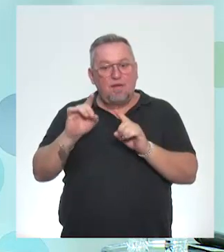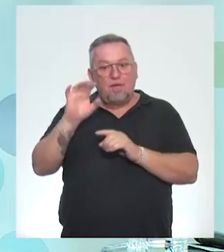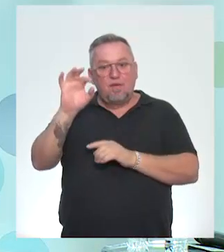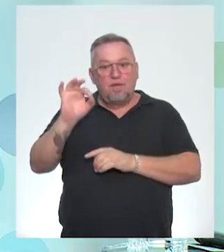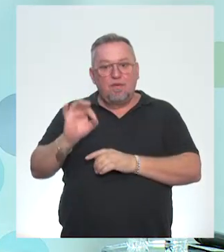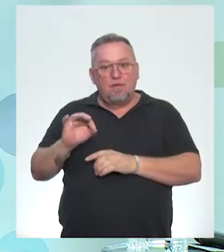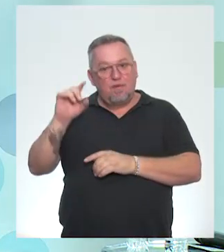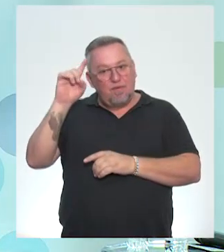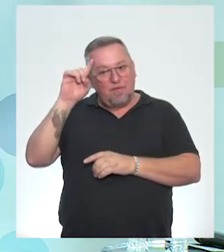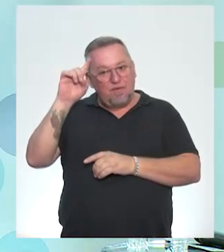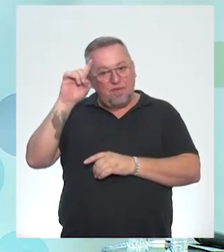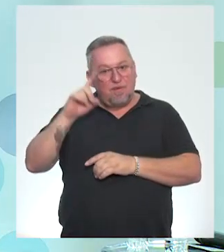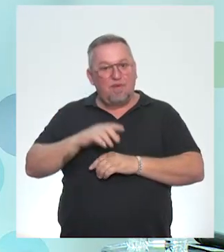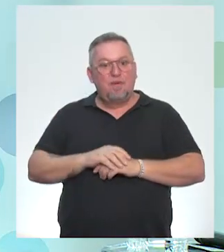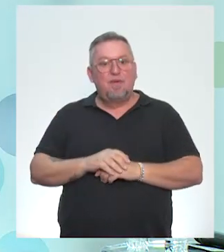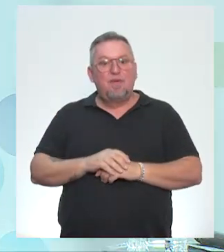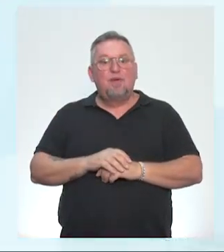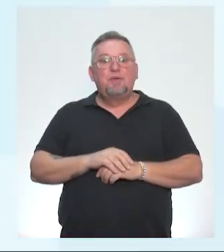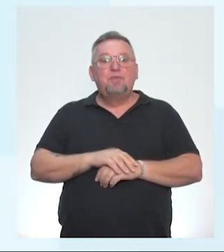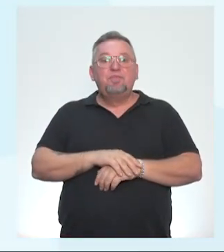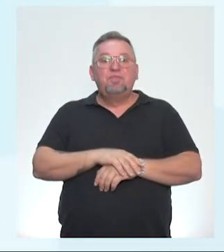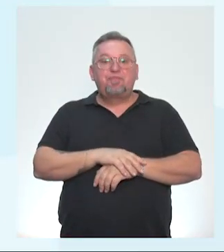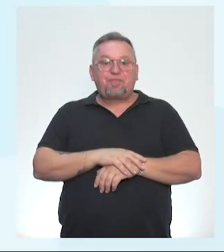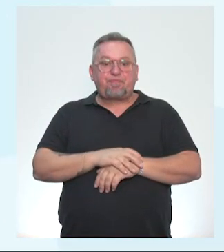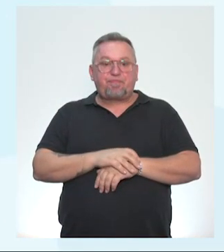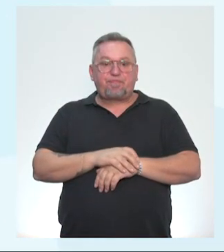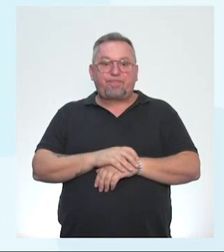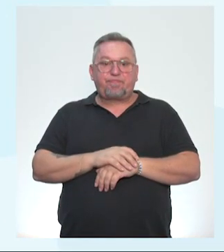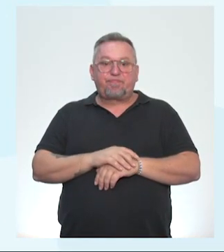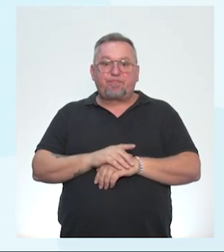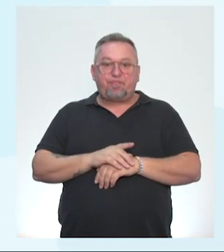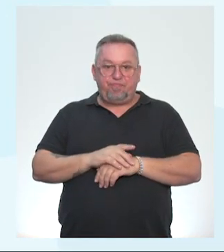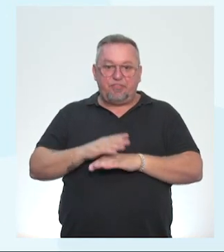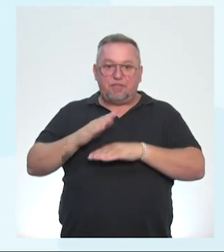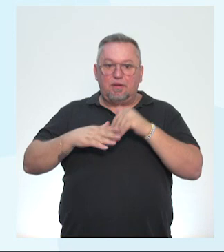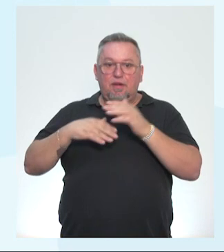no cotidiano. Vamos subir a habilidade pessoal, fazer a leitura.